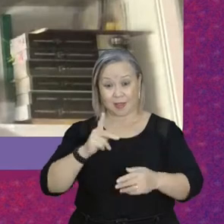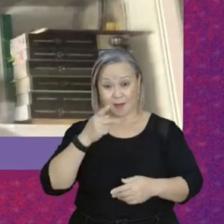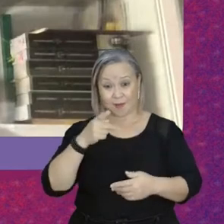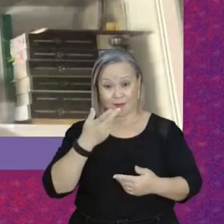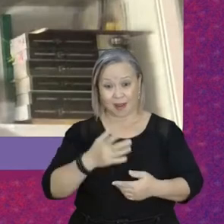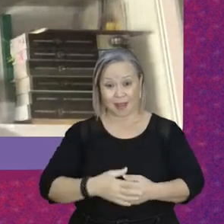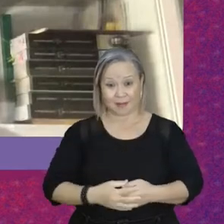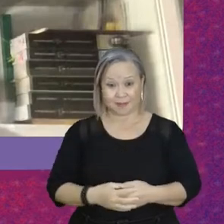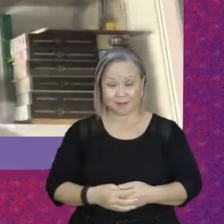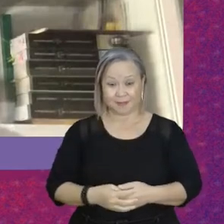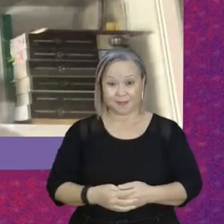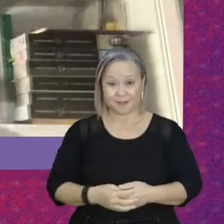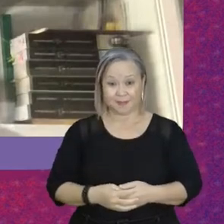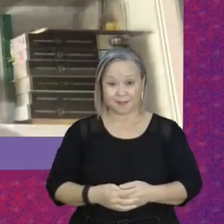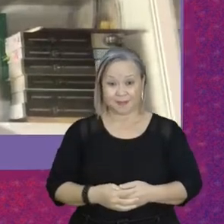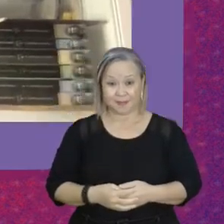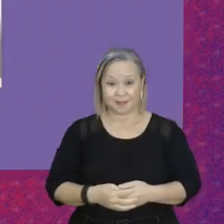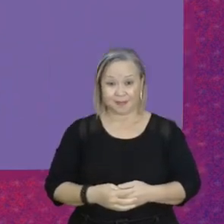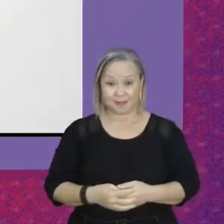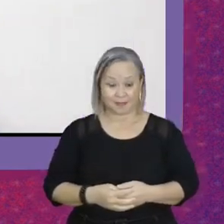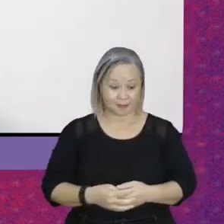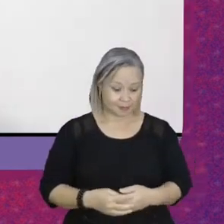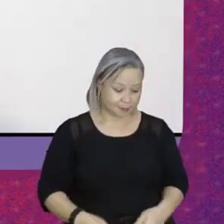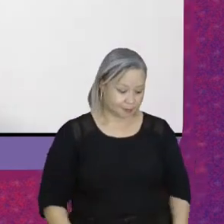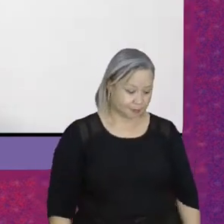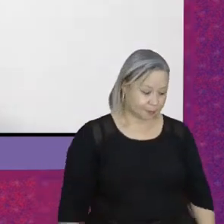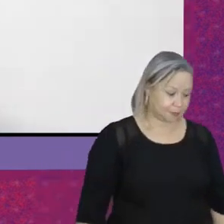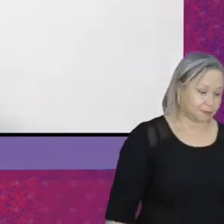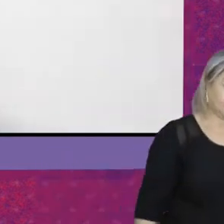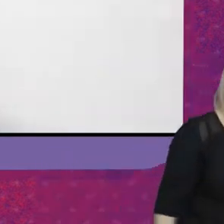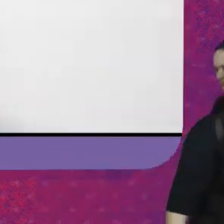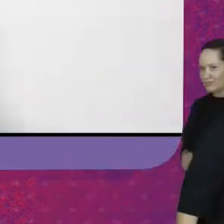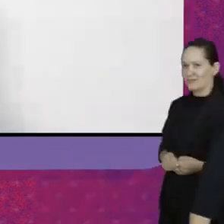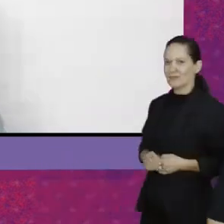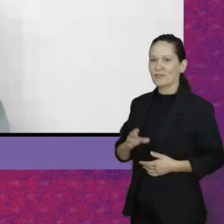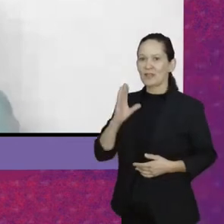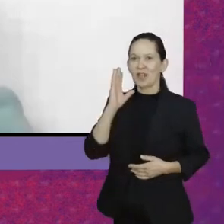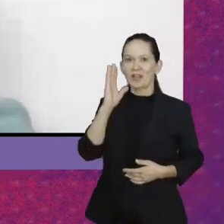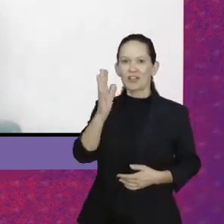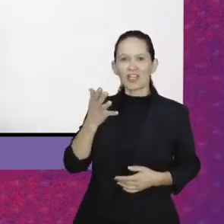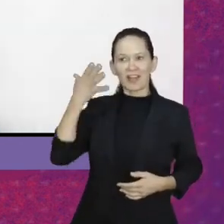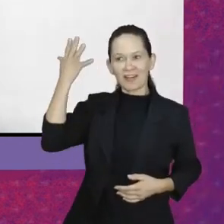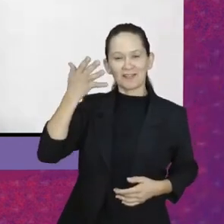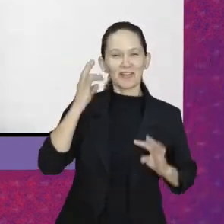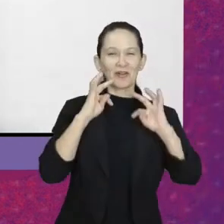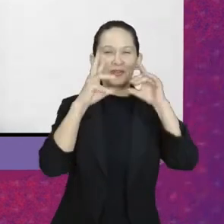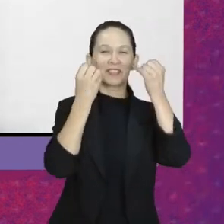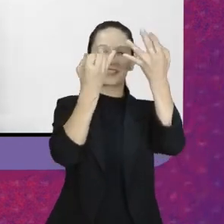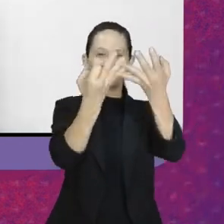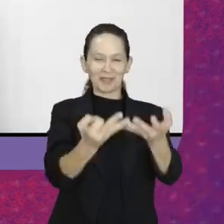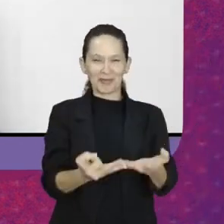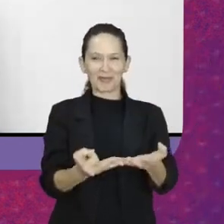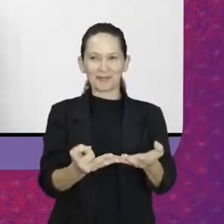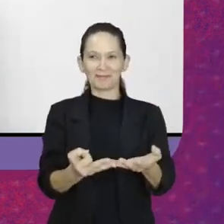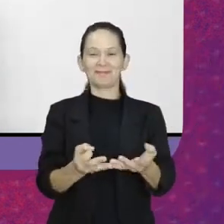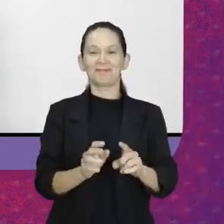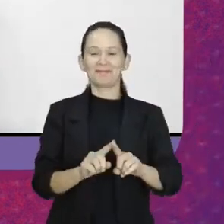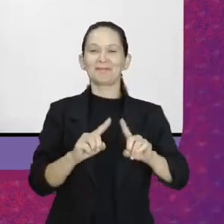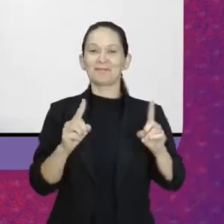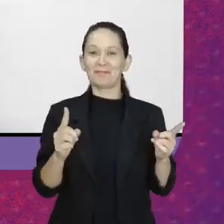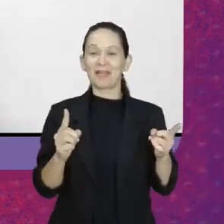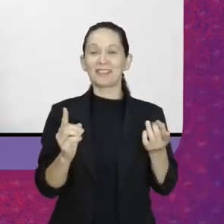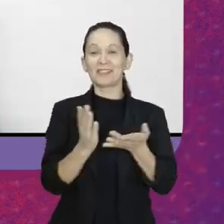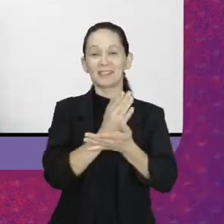seus comentários. Olha, eu acho que ela já disse tudo, mas eu vou